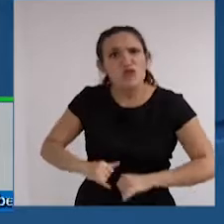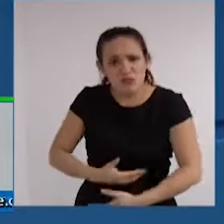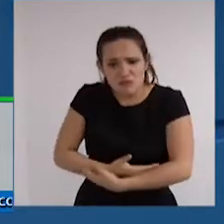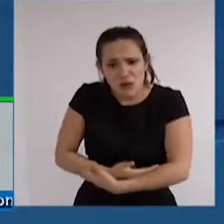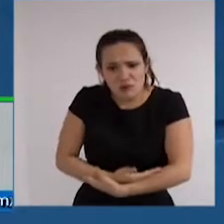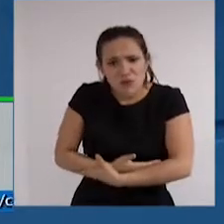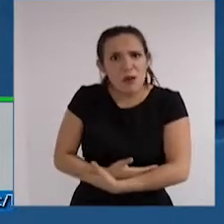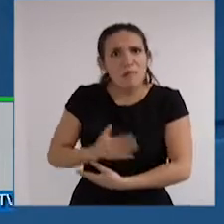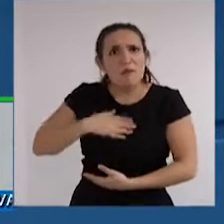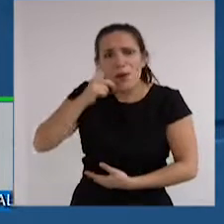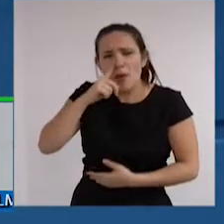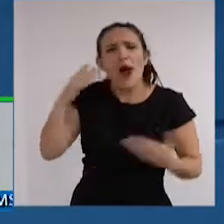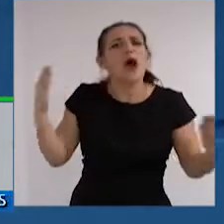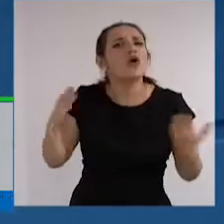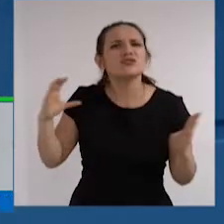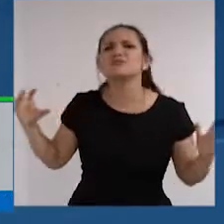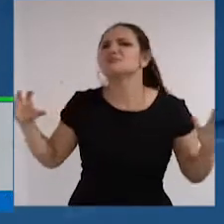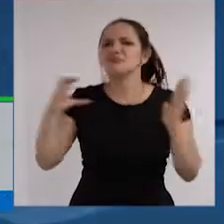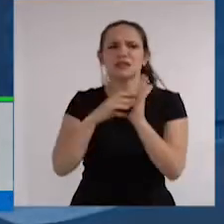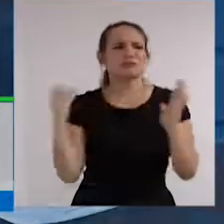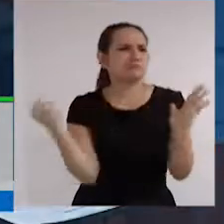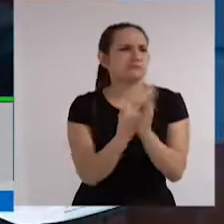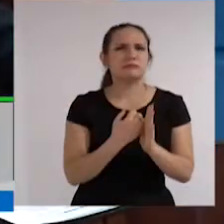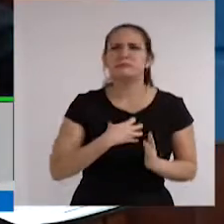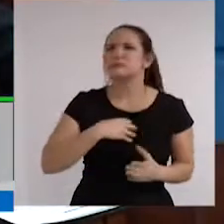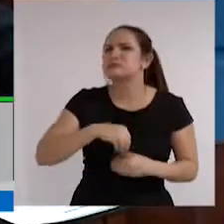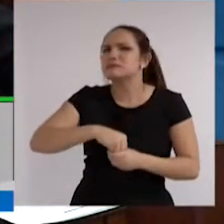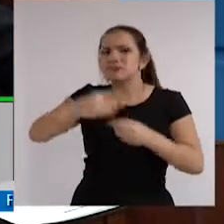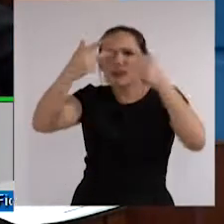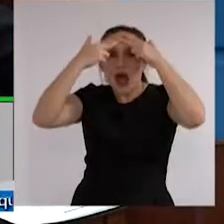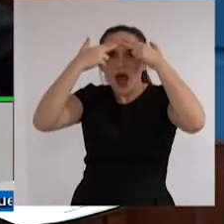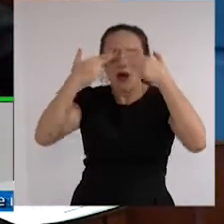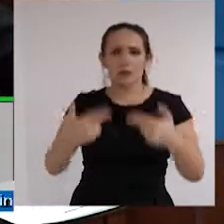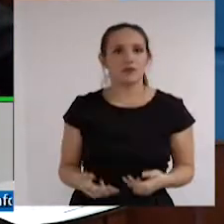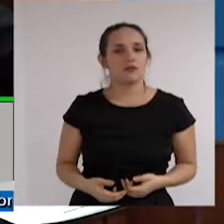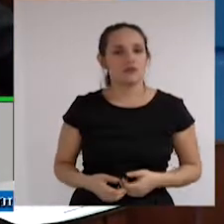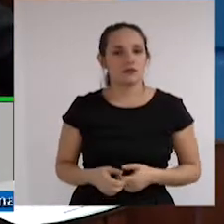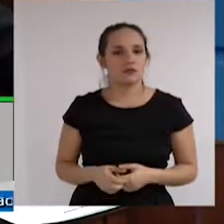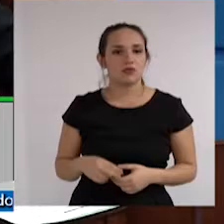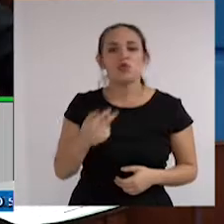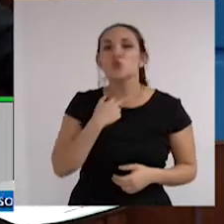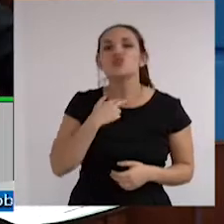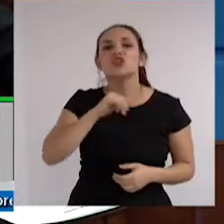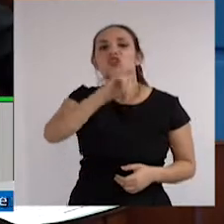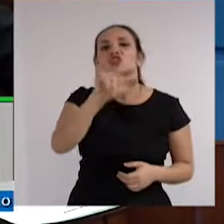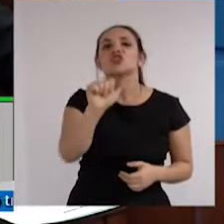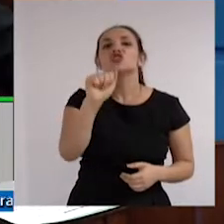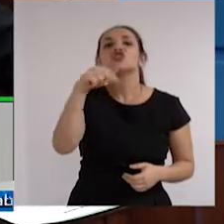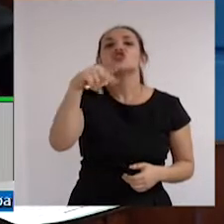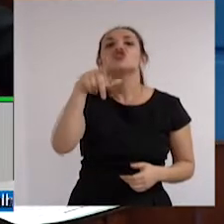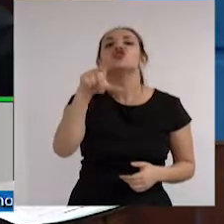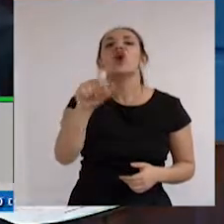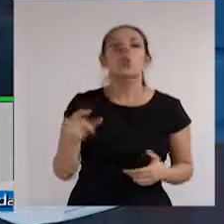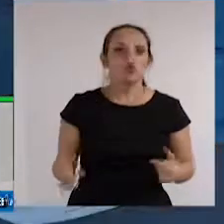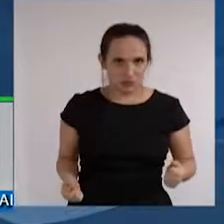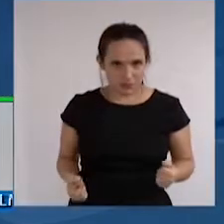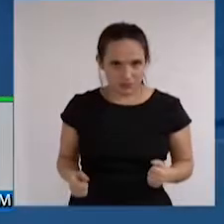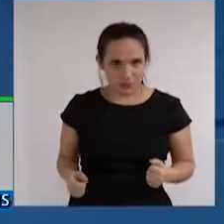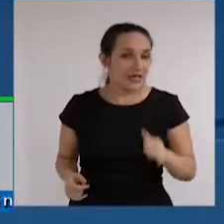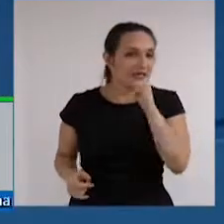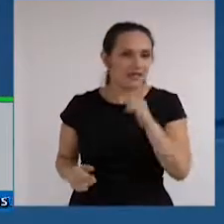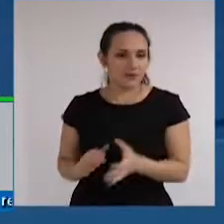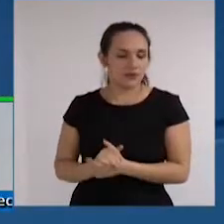tem marcas profundas até hoje, como as minhas tias. Não se podia ser jango que ia preso. É como se agora, eu que